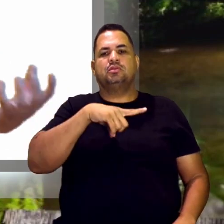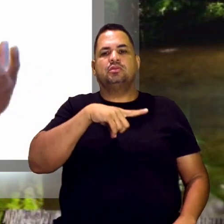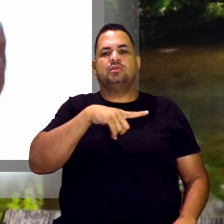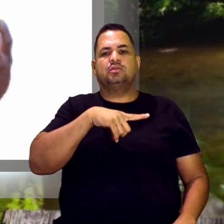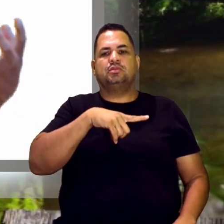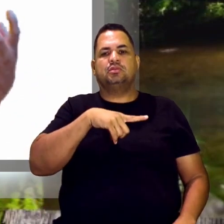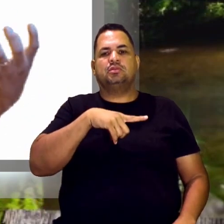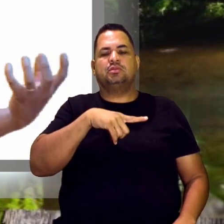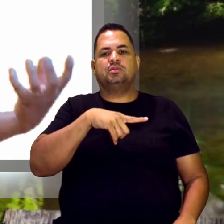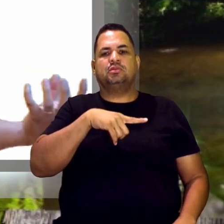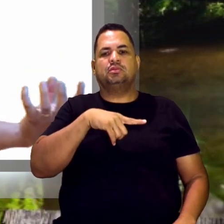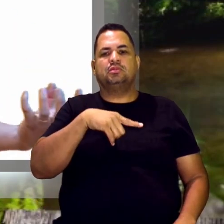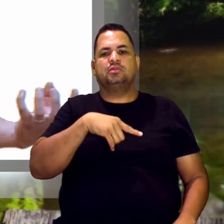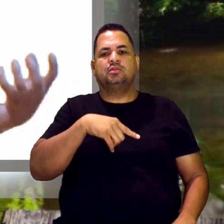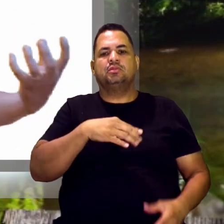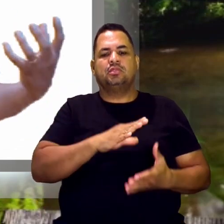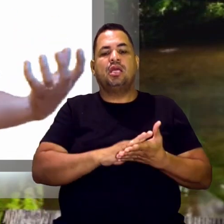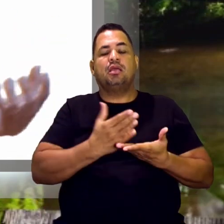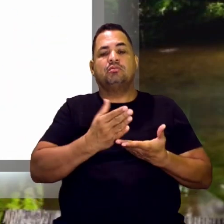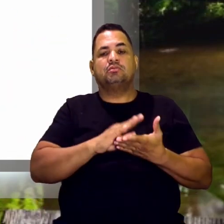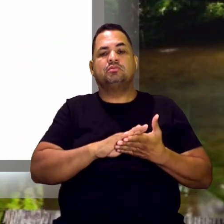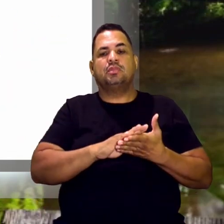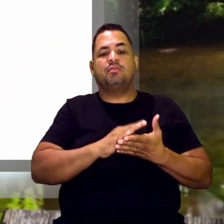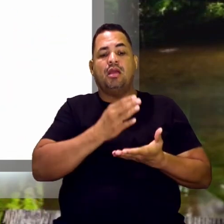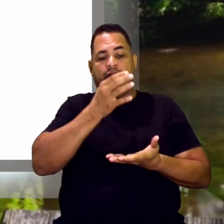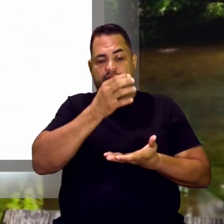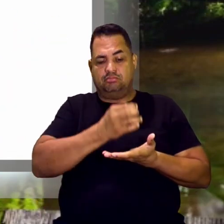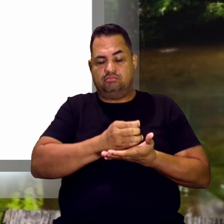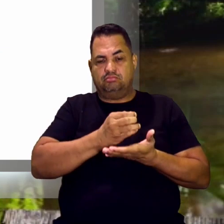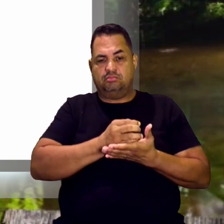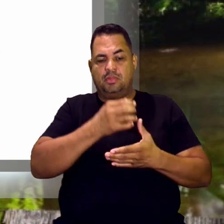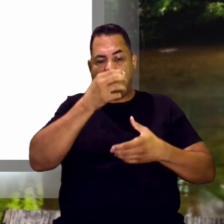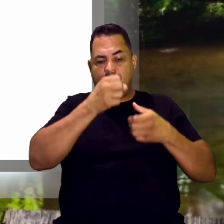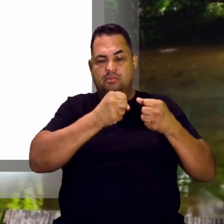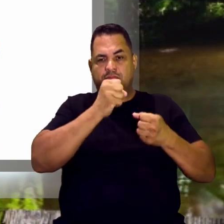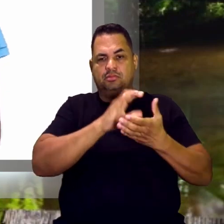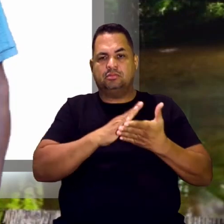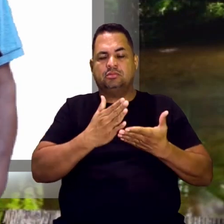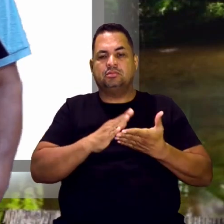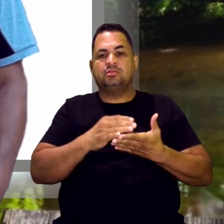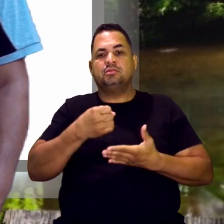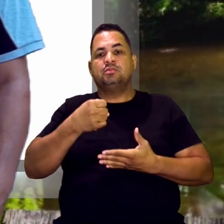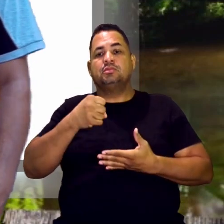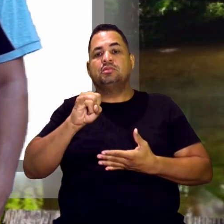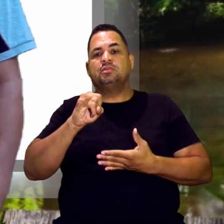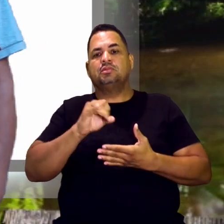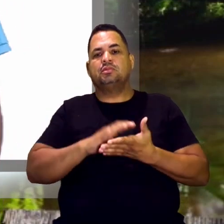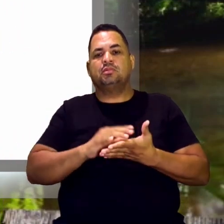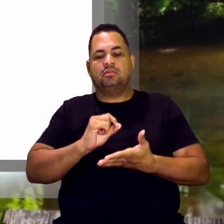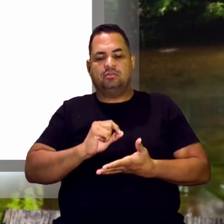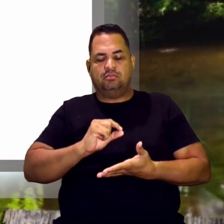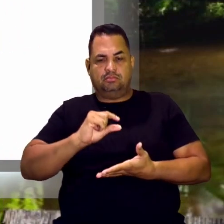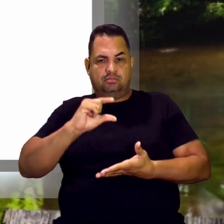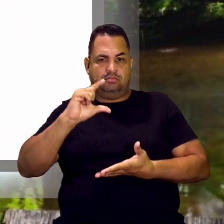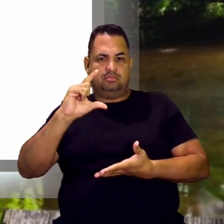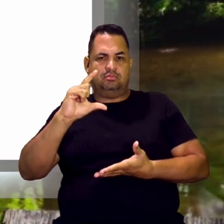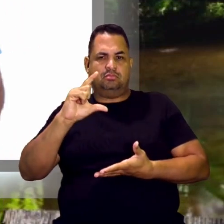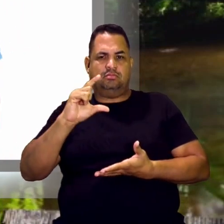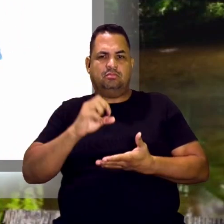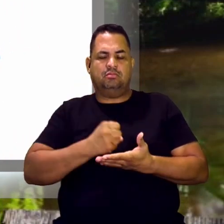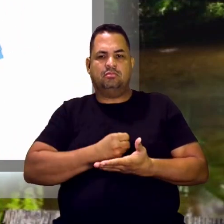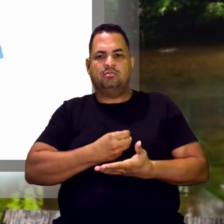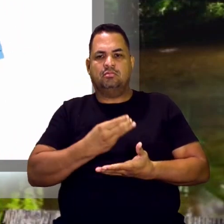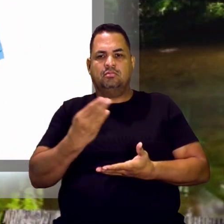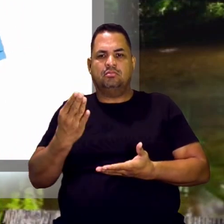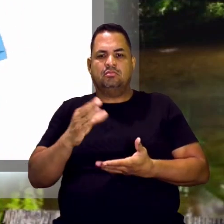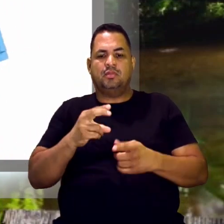soluto, aliás, tem mais solvente, que é o leite, do que o soluto. Mas se você aumenta a